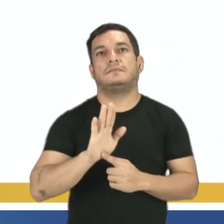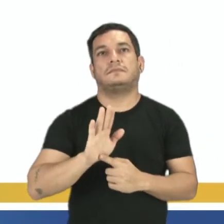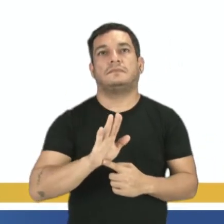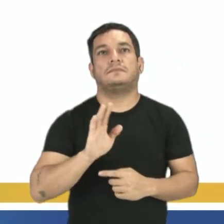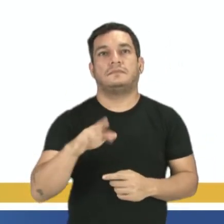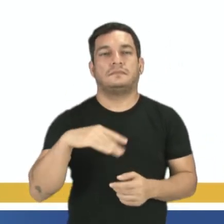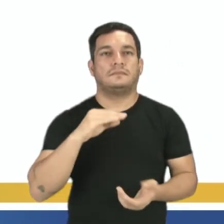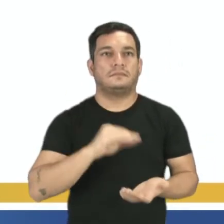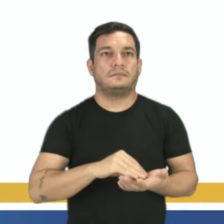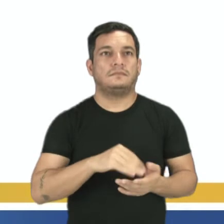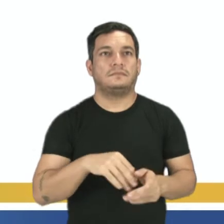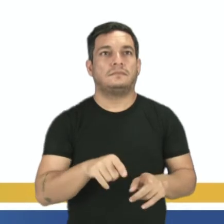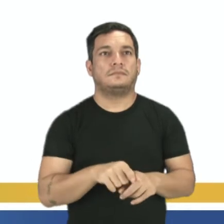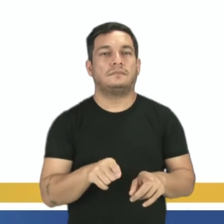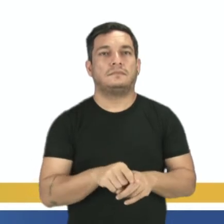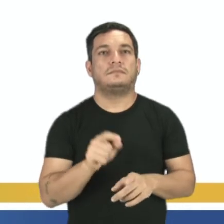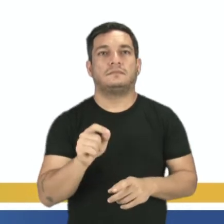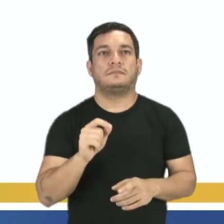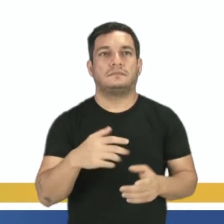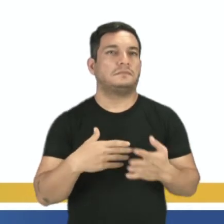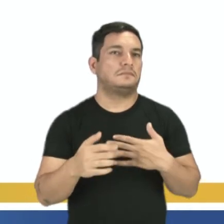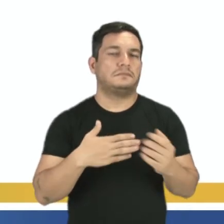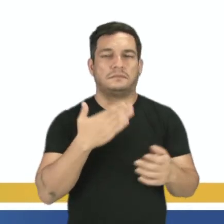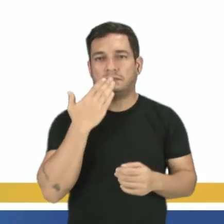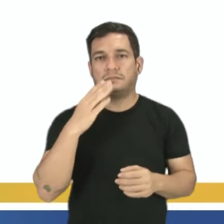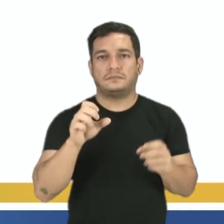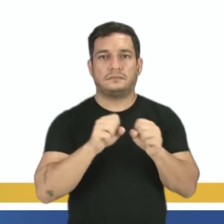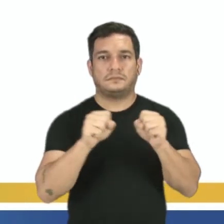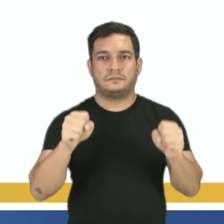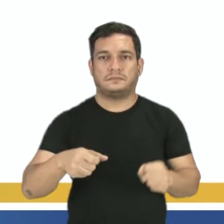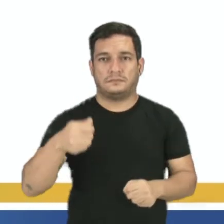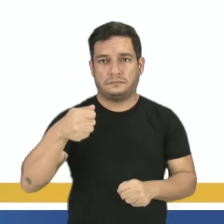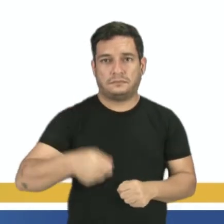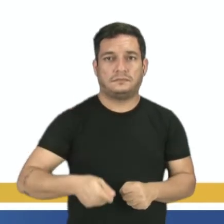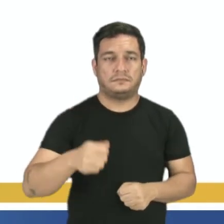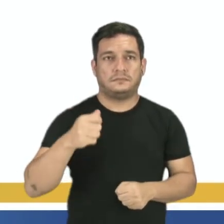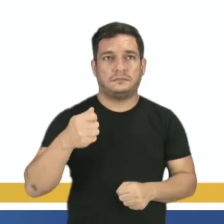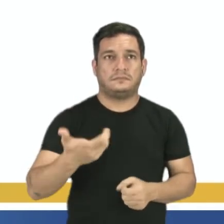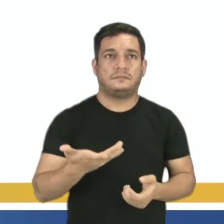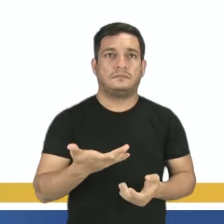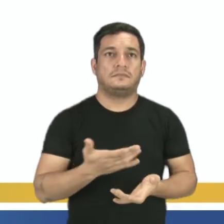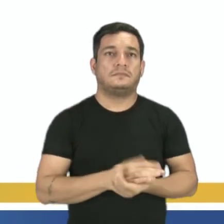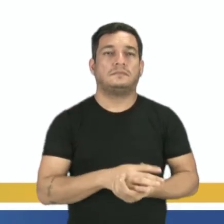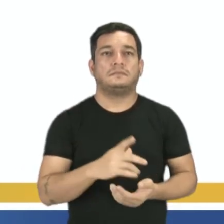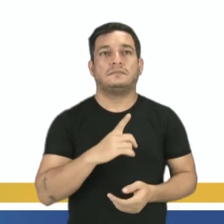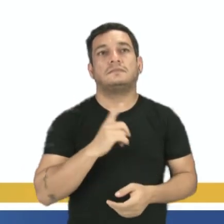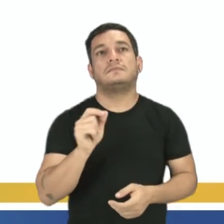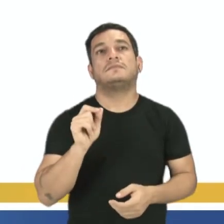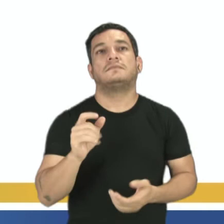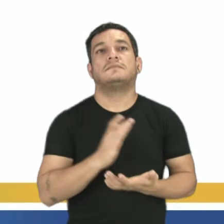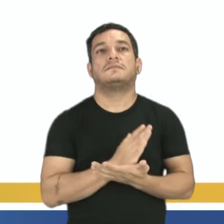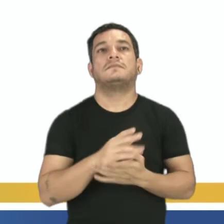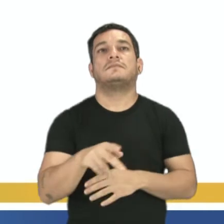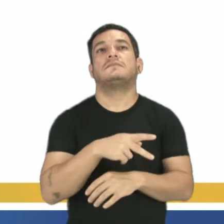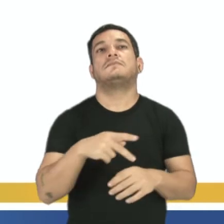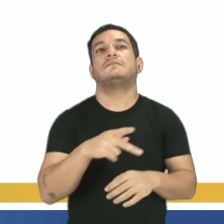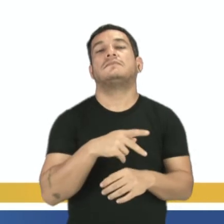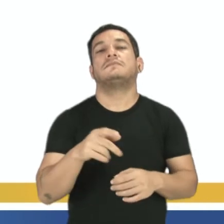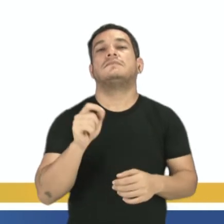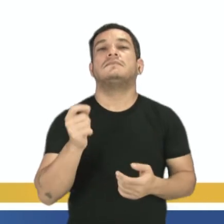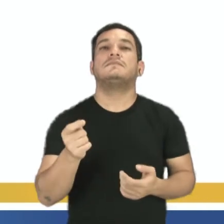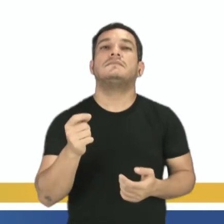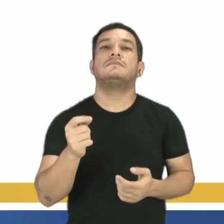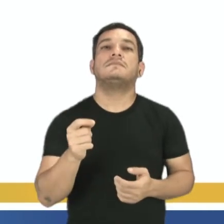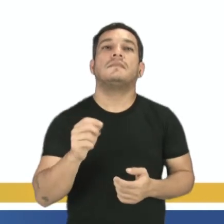né, ausentes totalmente de qualquer tipo de sistema ditador ou autoritário, nós temos aí alguns países que